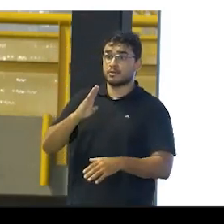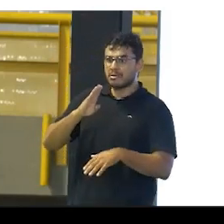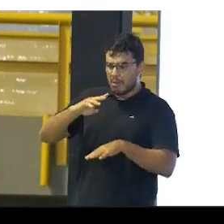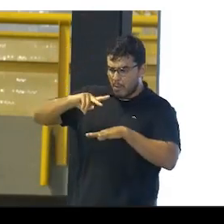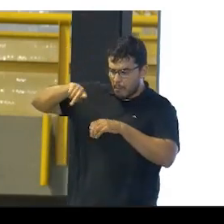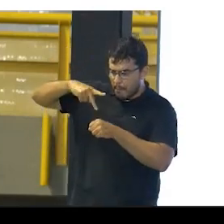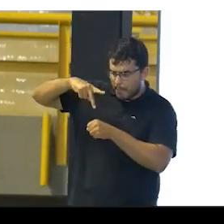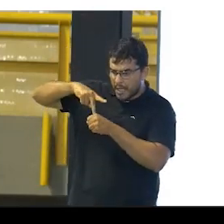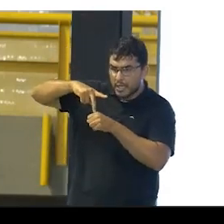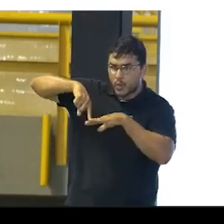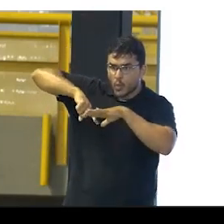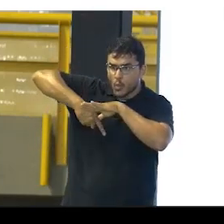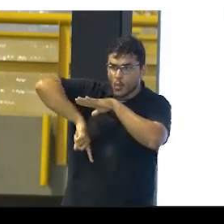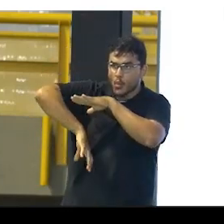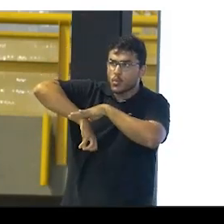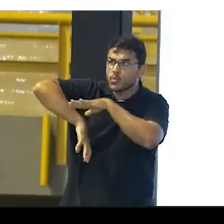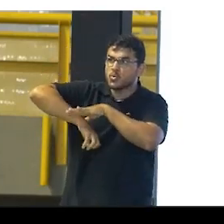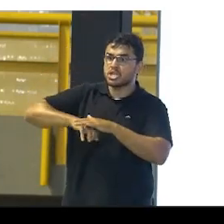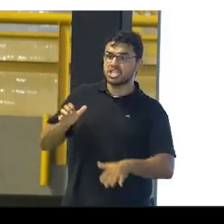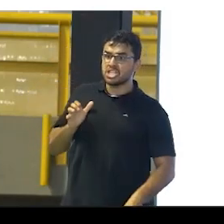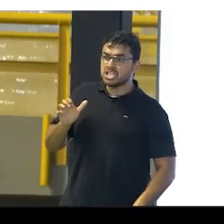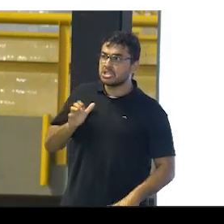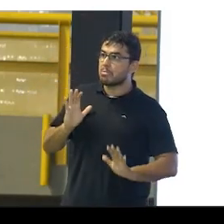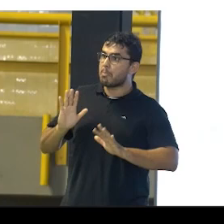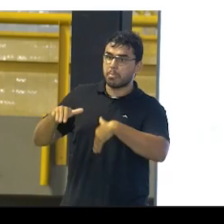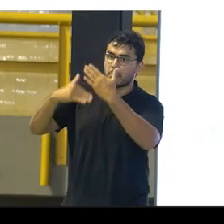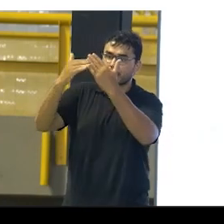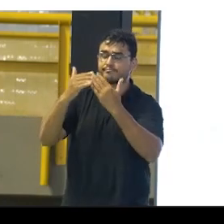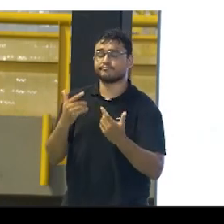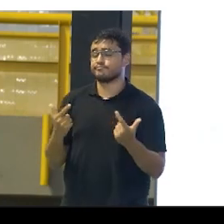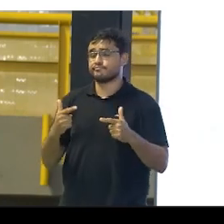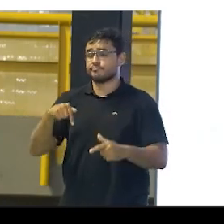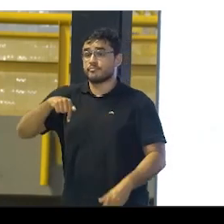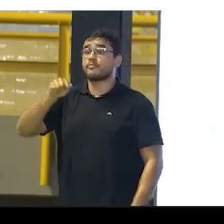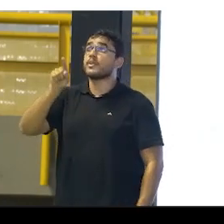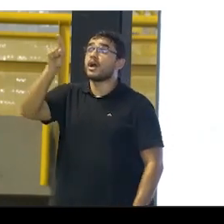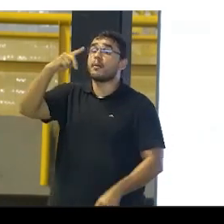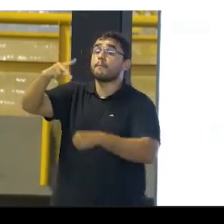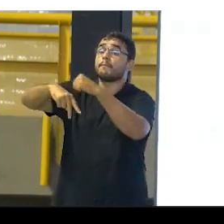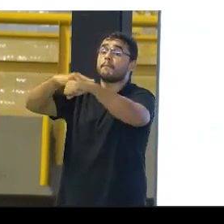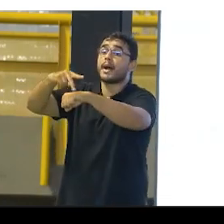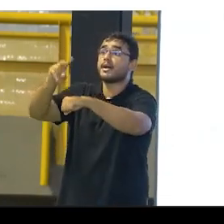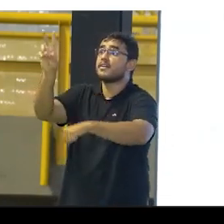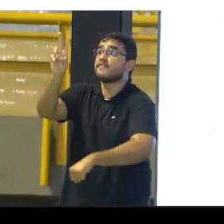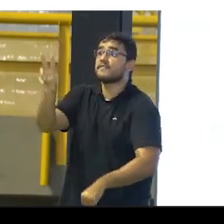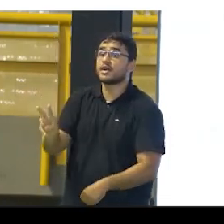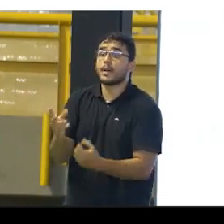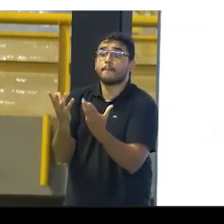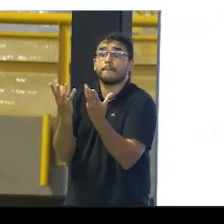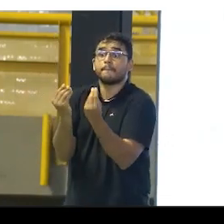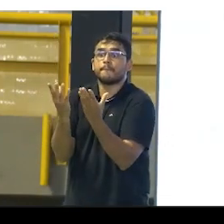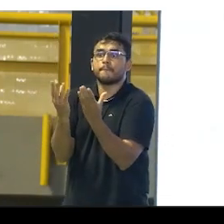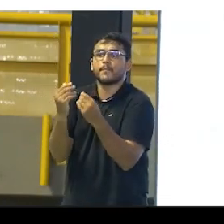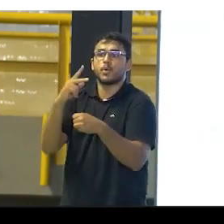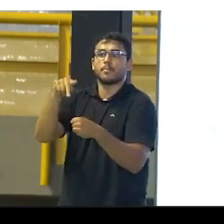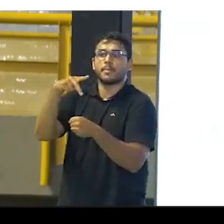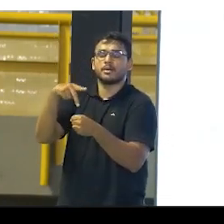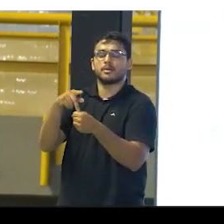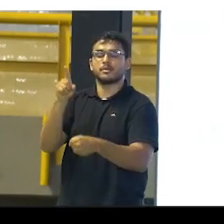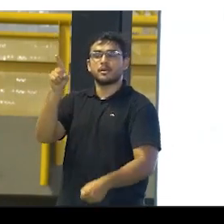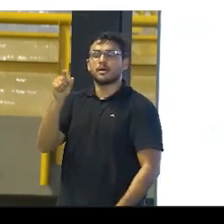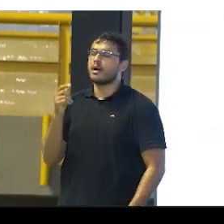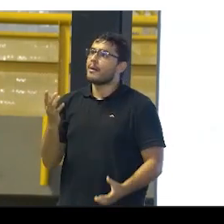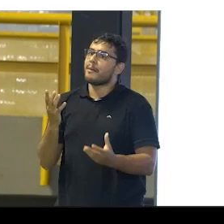galera. Não tem país que tenha mais petróleo do que a Venezuela. E a Venezuela,